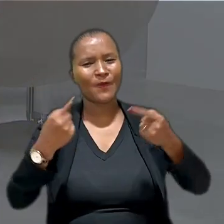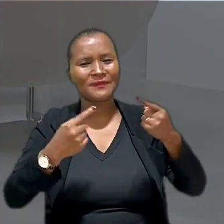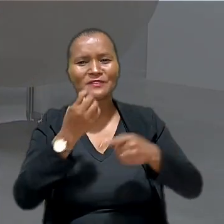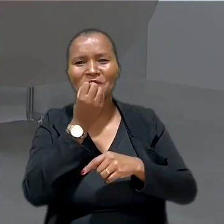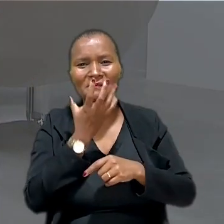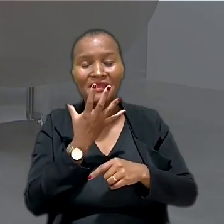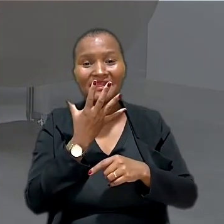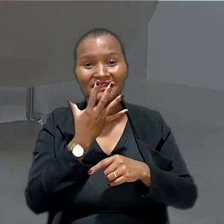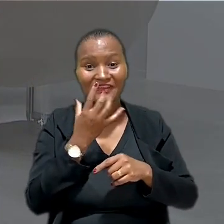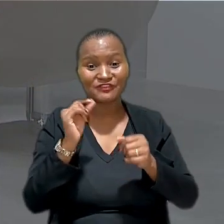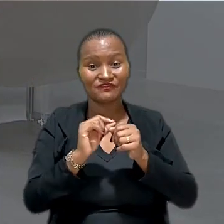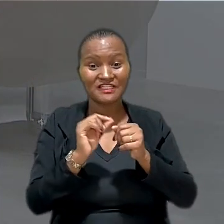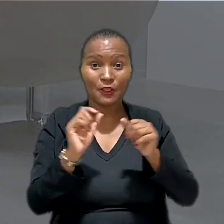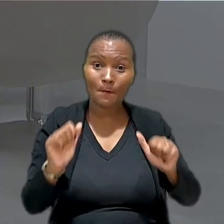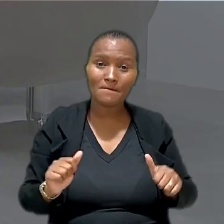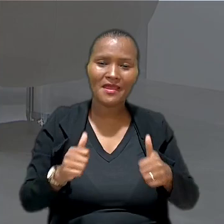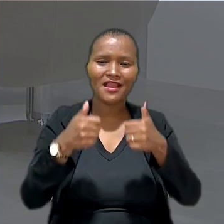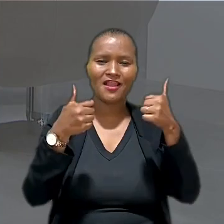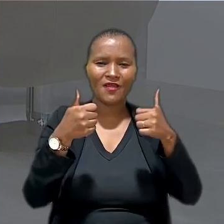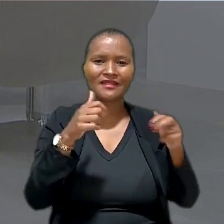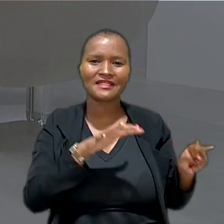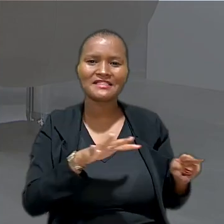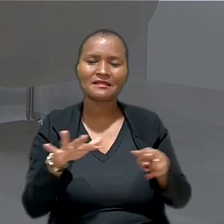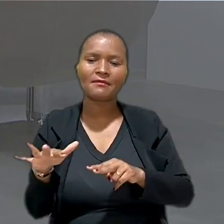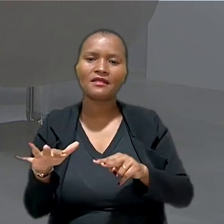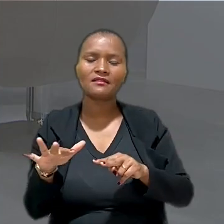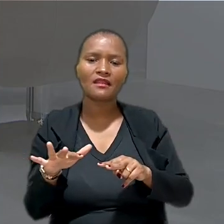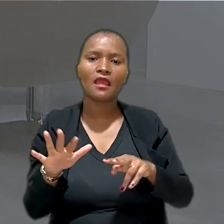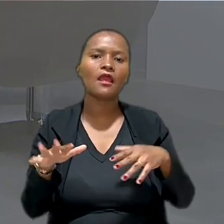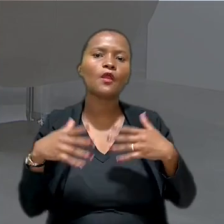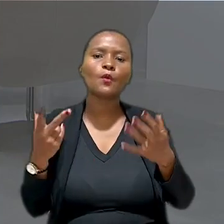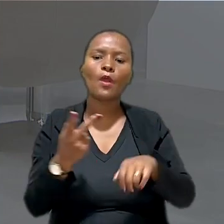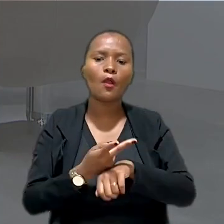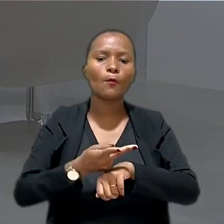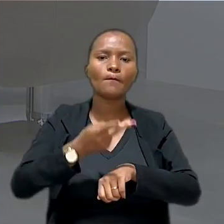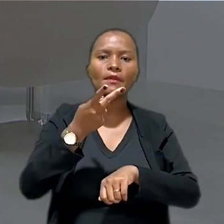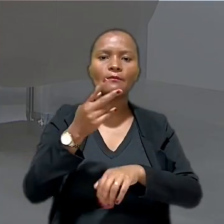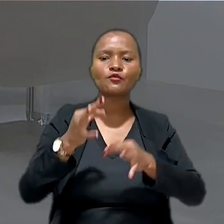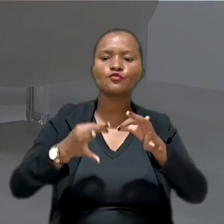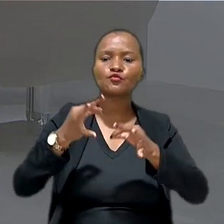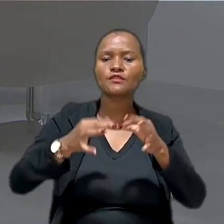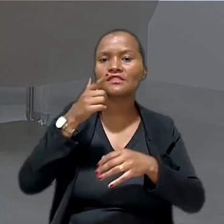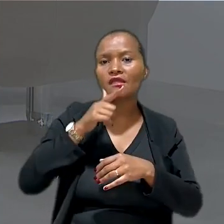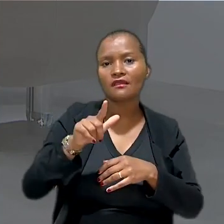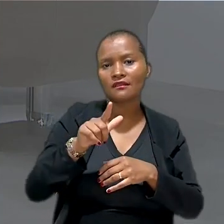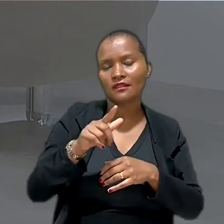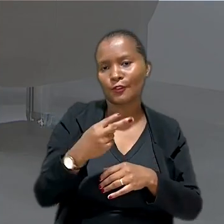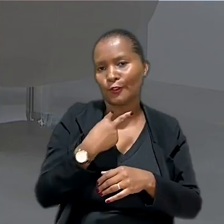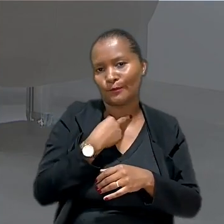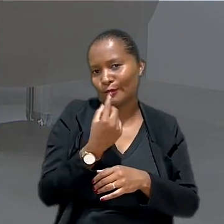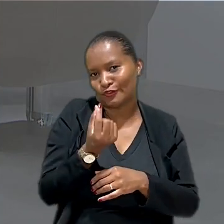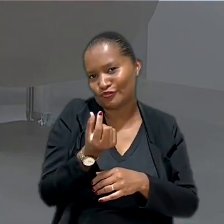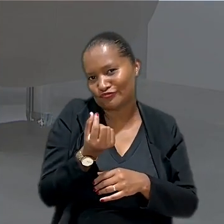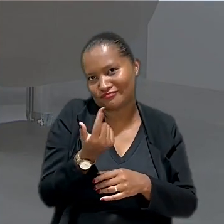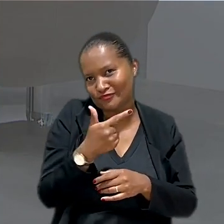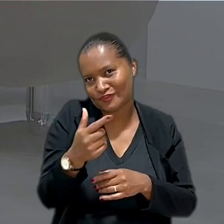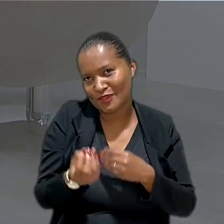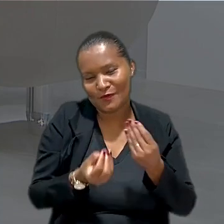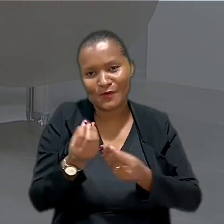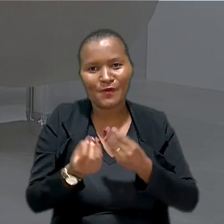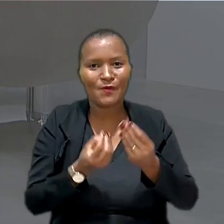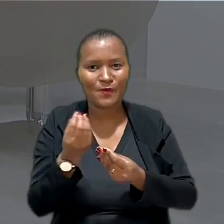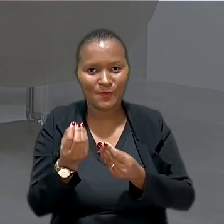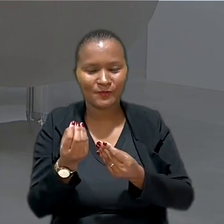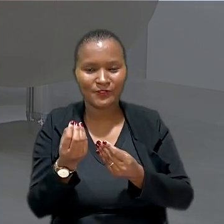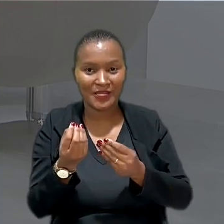é a competição de fazer o melhor na semana. E qual é o prêmio que o juiz recebe? Claro, não podemos premiar em dinheiro, não temos condição para